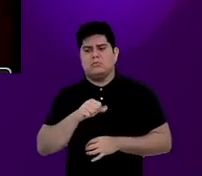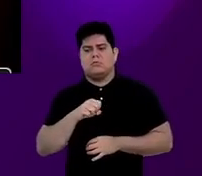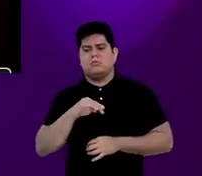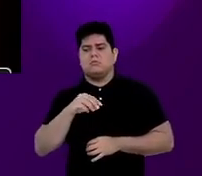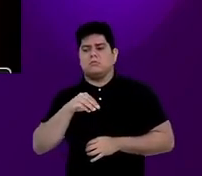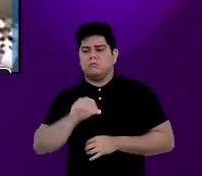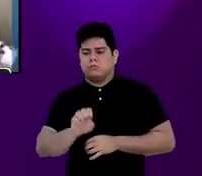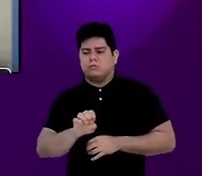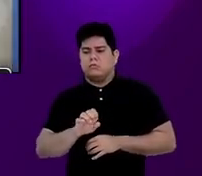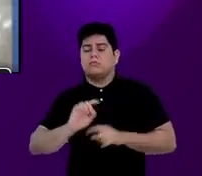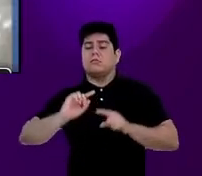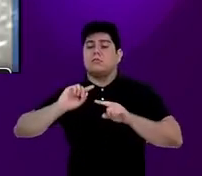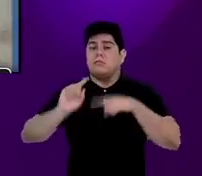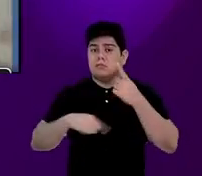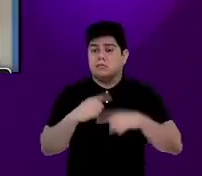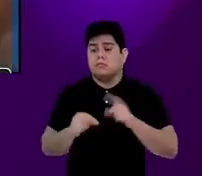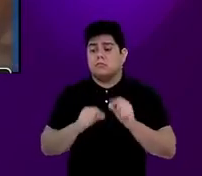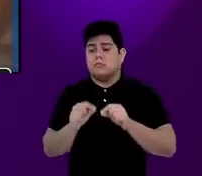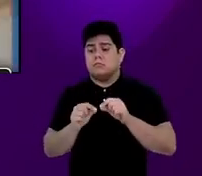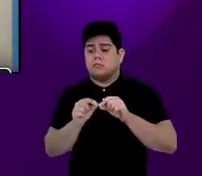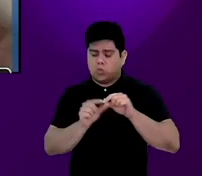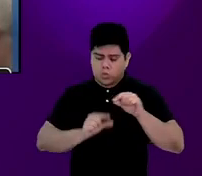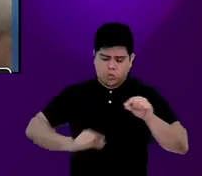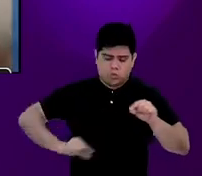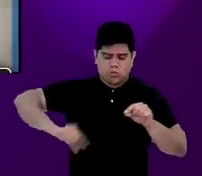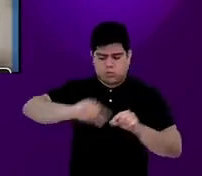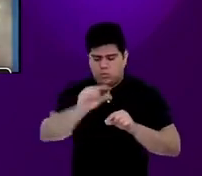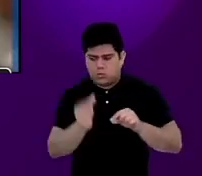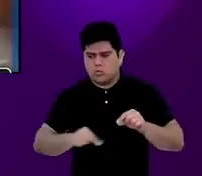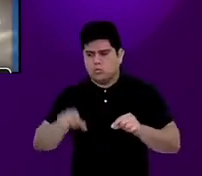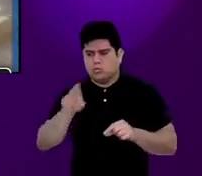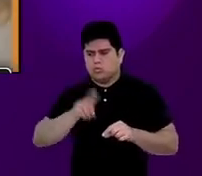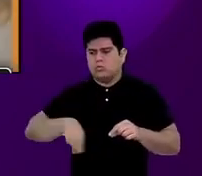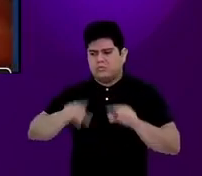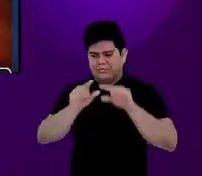e depois a gente vai detubularizar todo esse